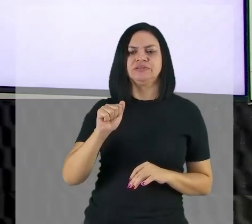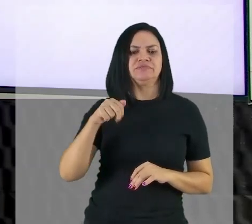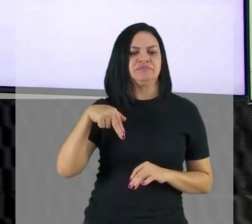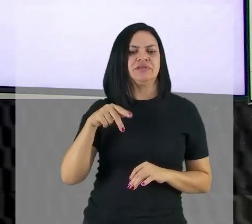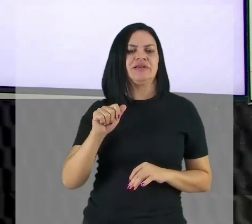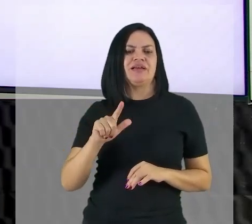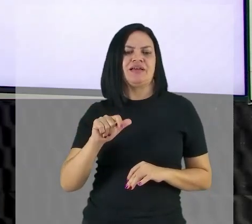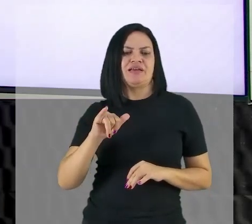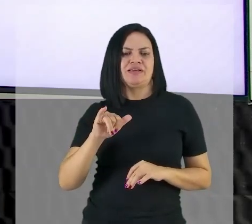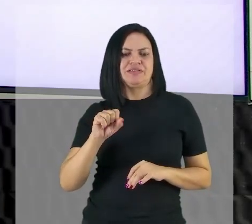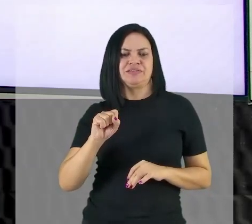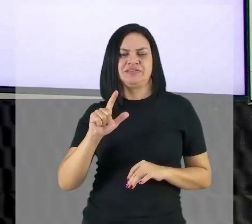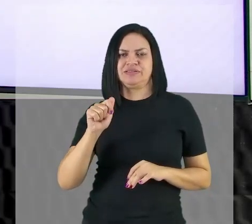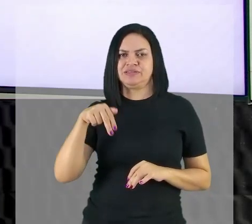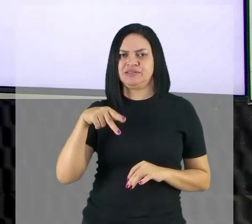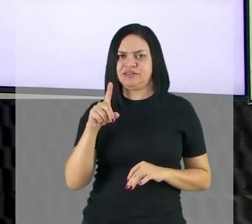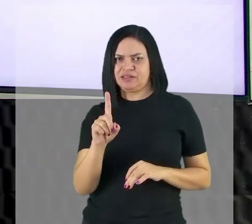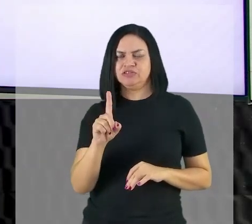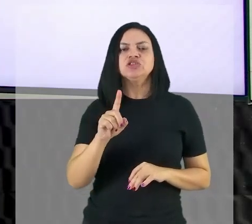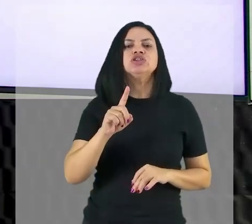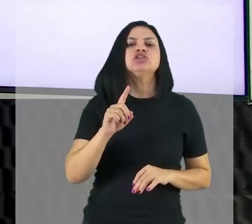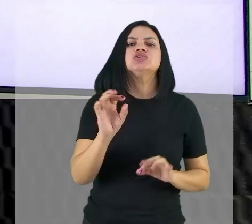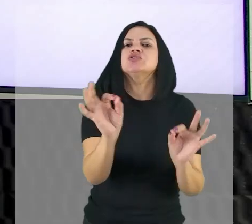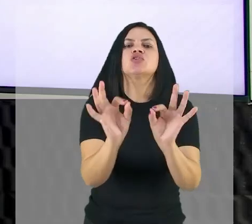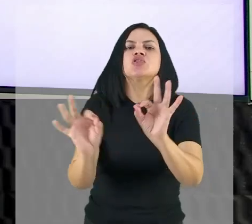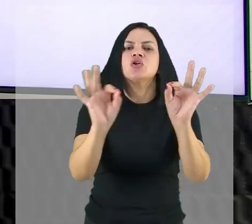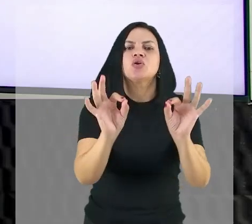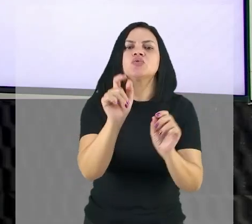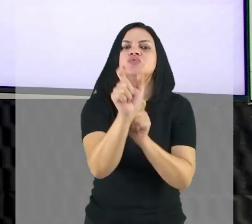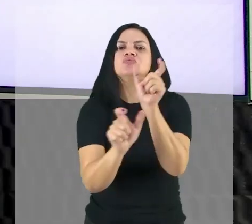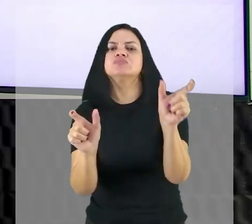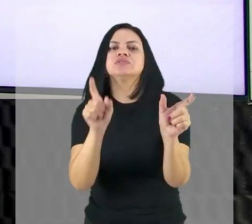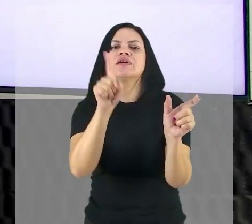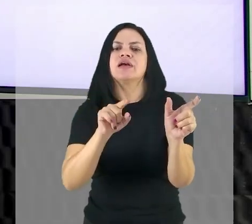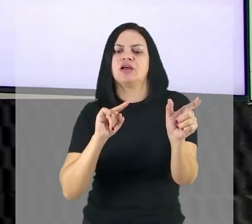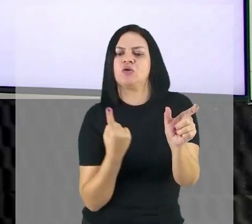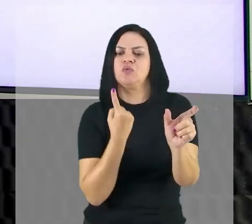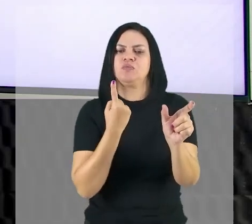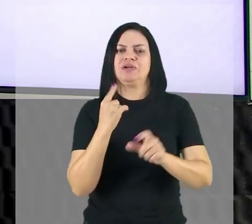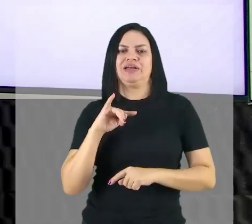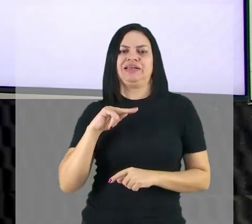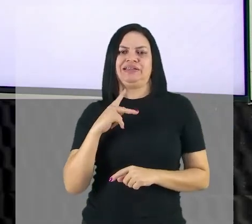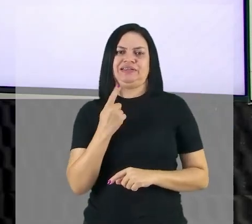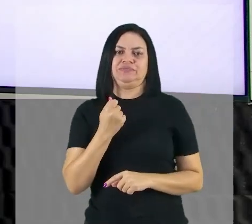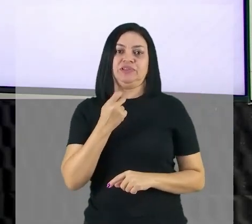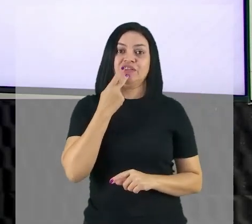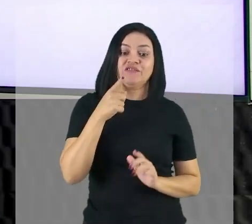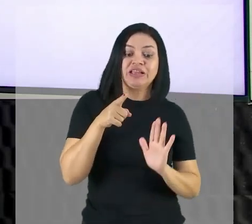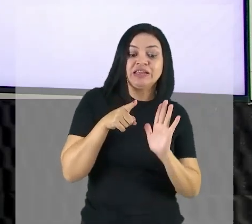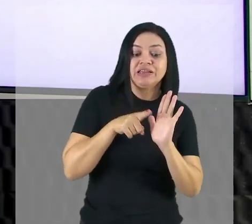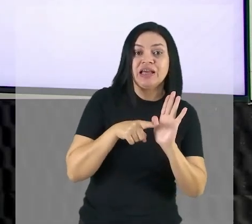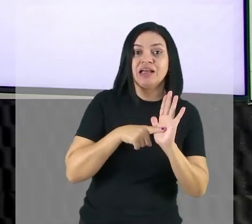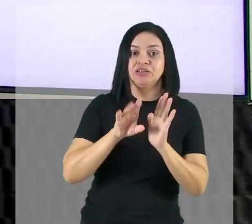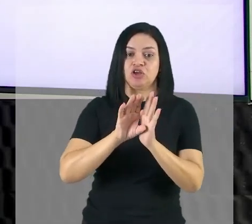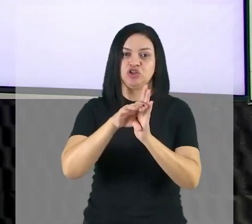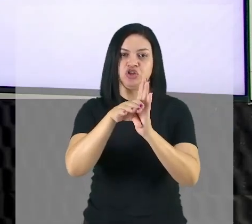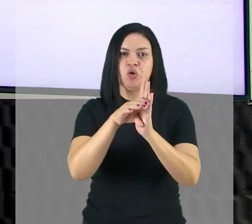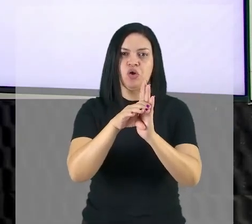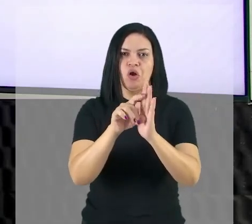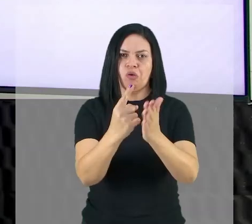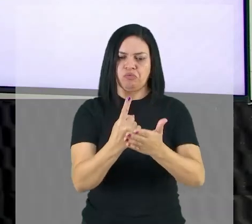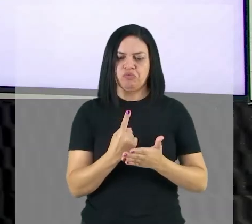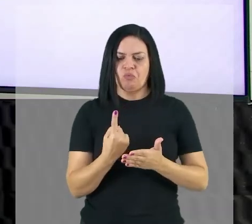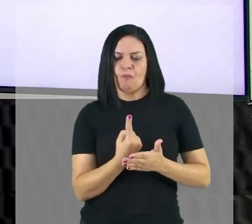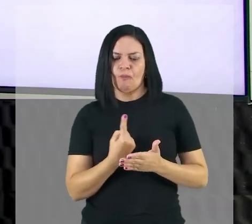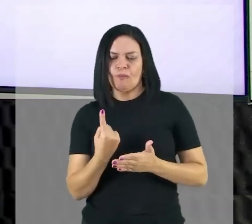Nenhum homem é uma ilha. Então, é um verso que está negando esse conceito de